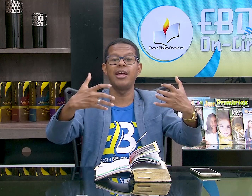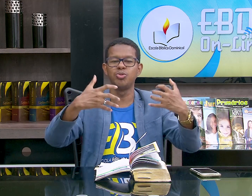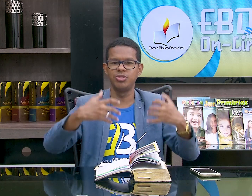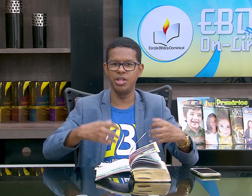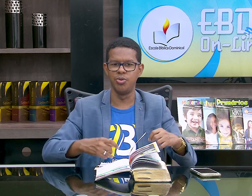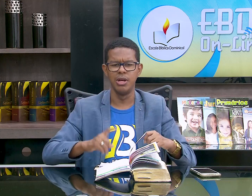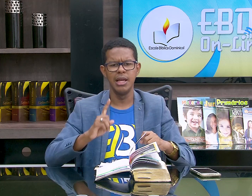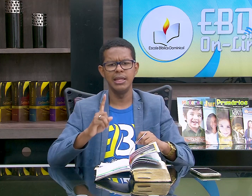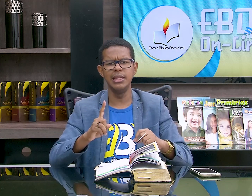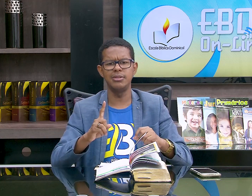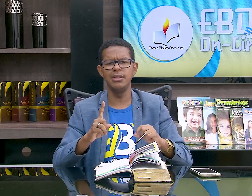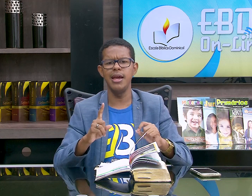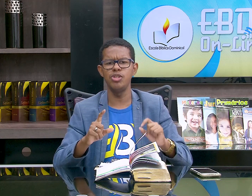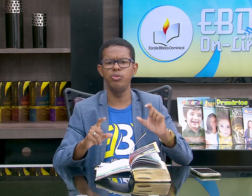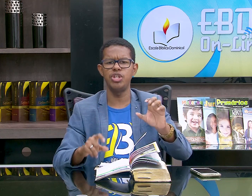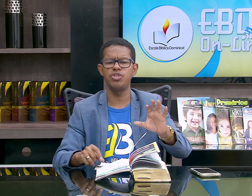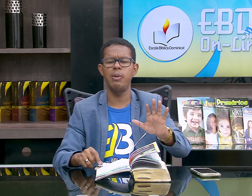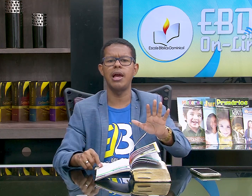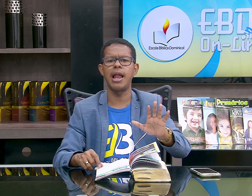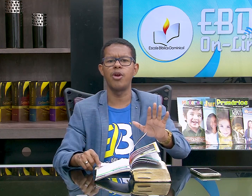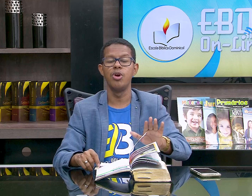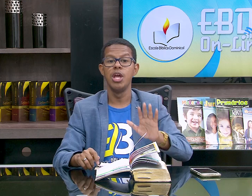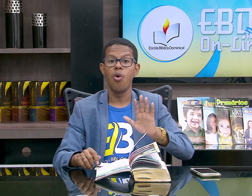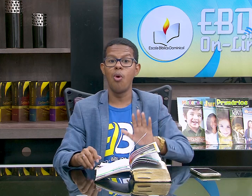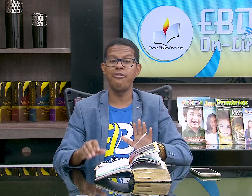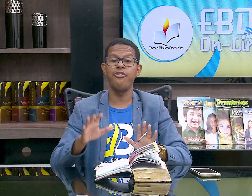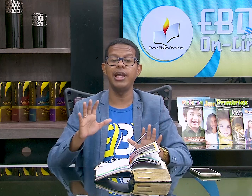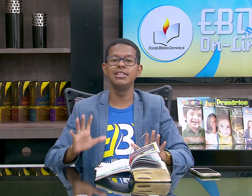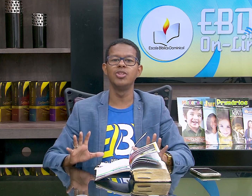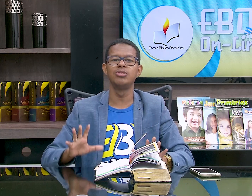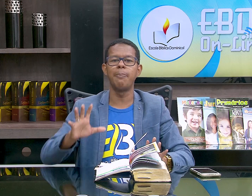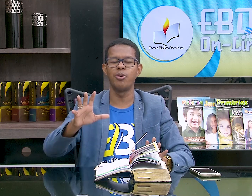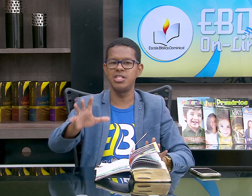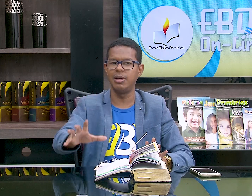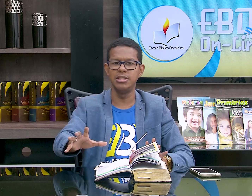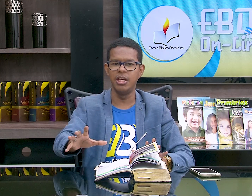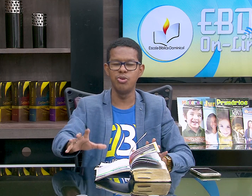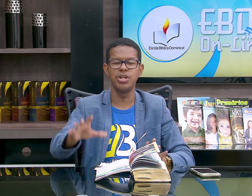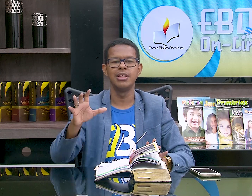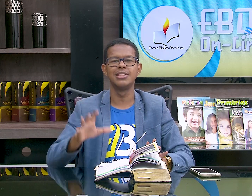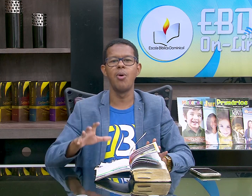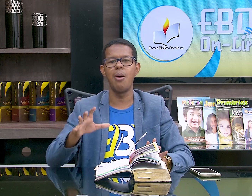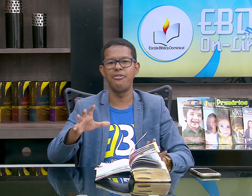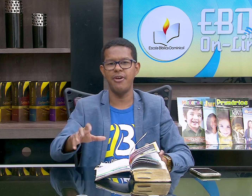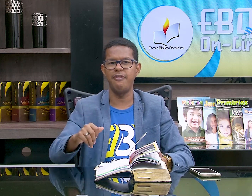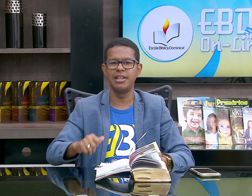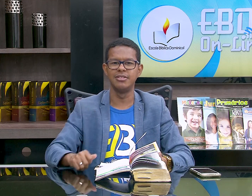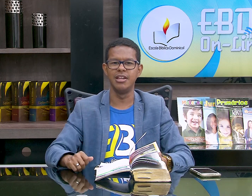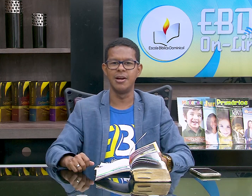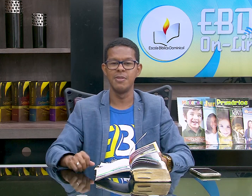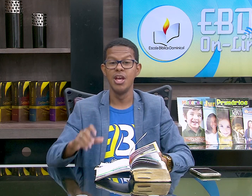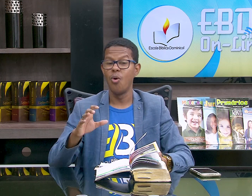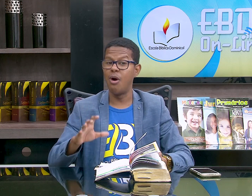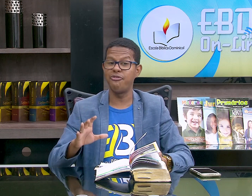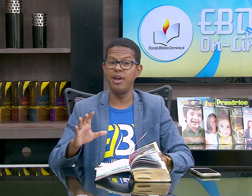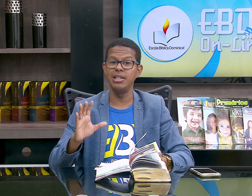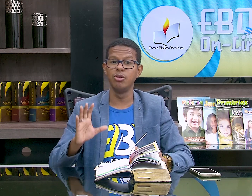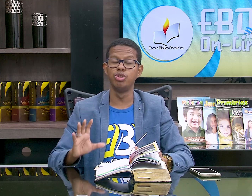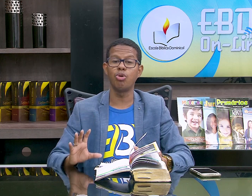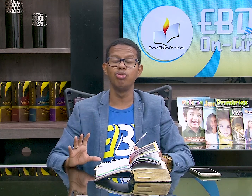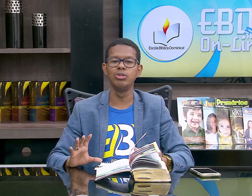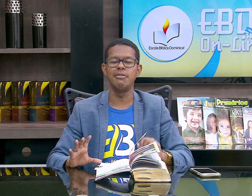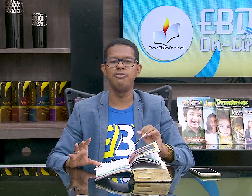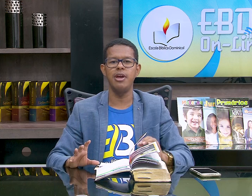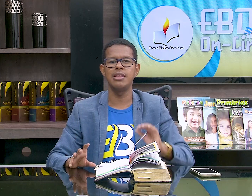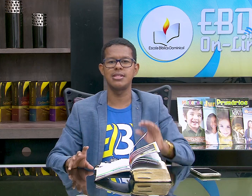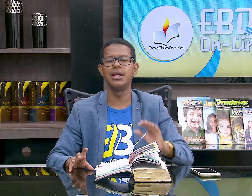para perto do Senhor entenda isso deixa isso bem claro uma fé que não nos aproxima de Deus não é uma fé verdadeira uma fé